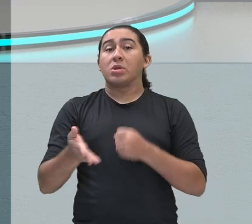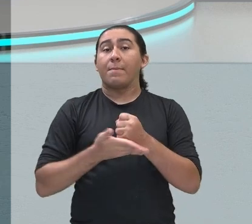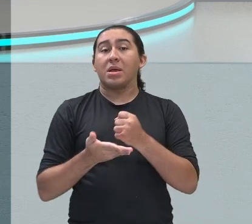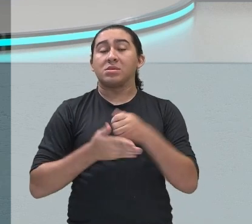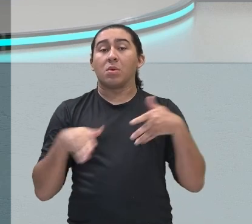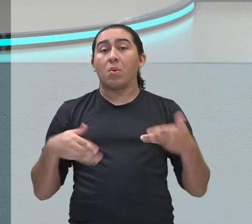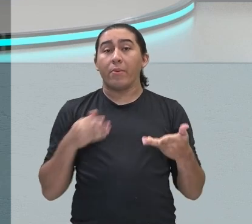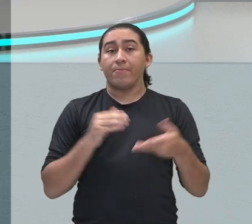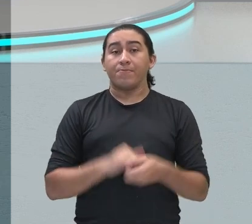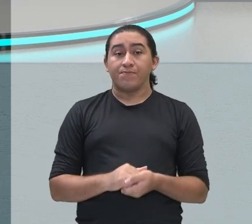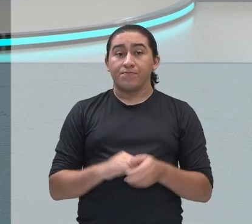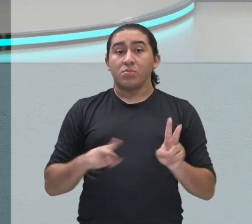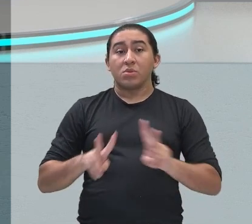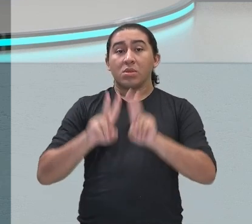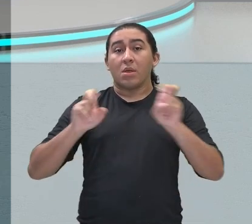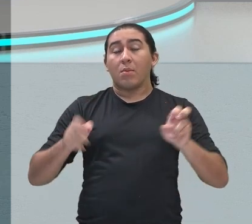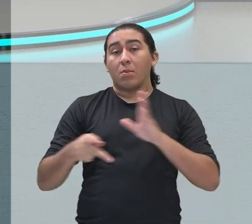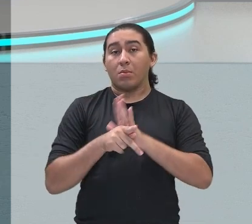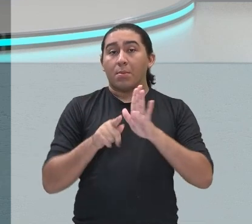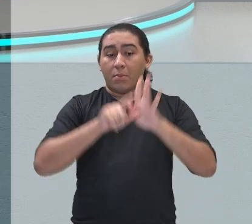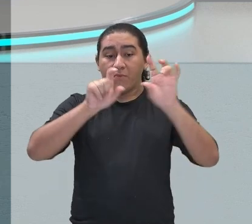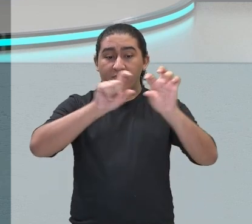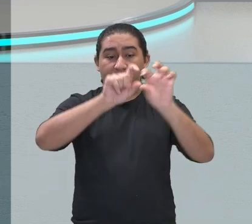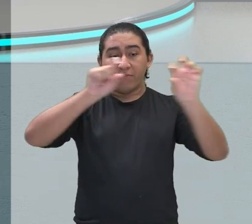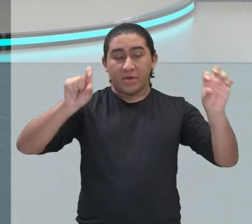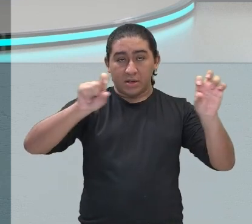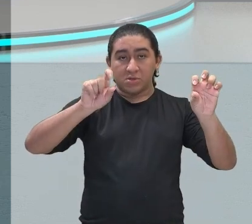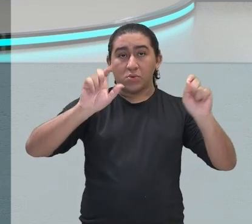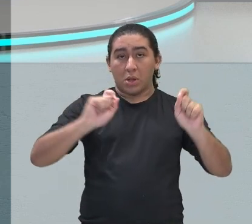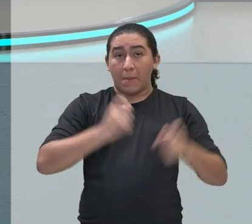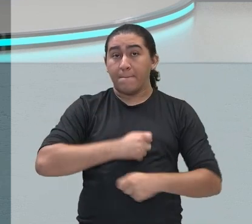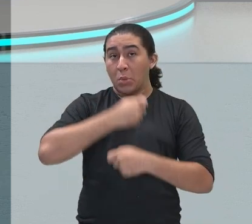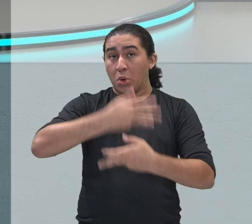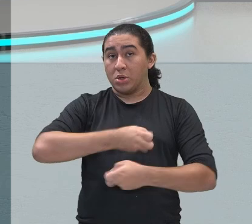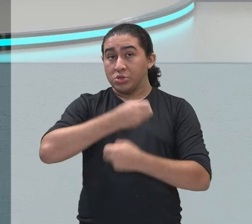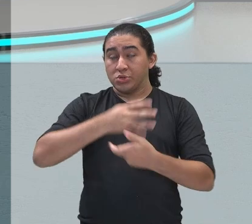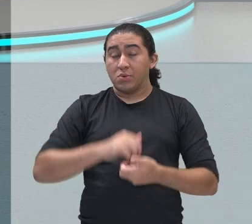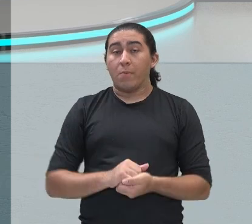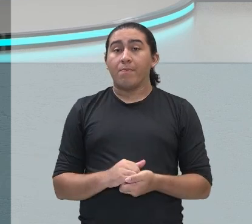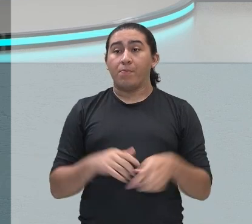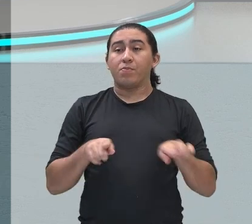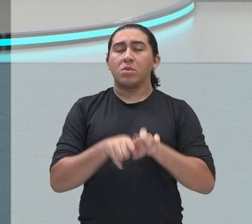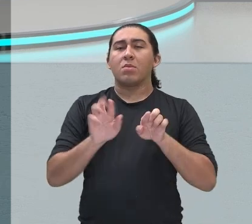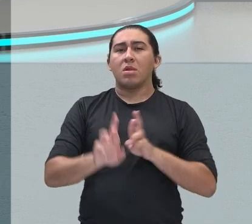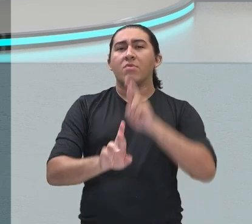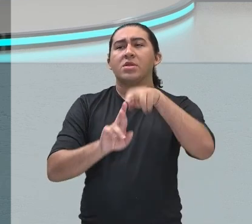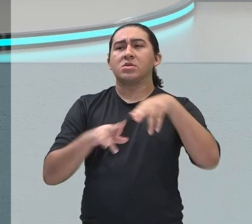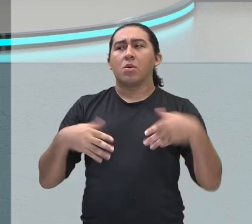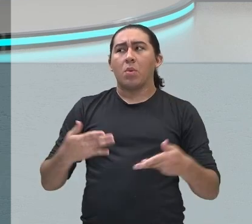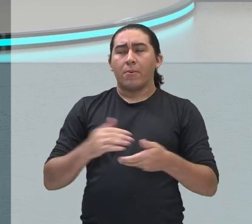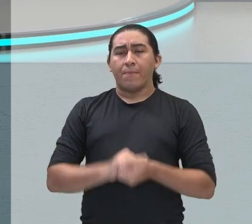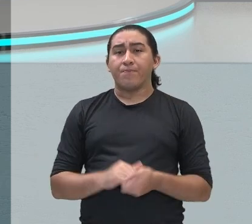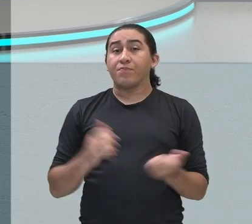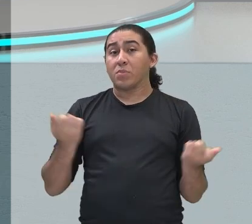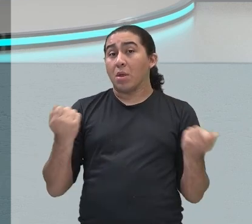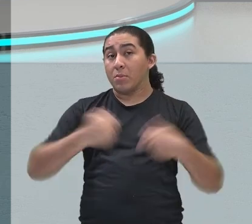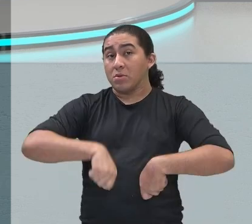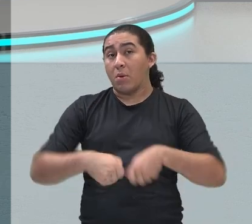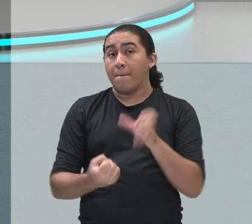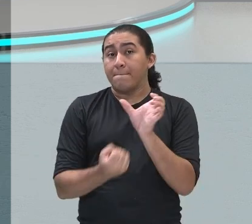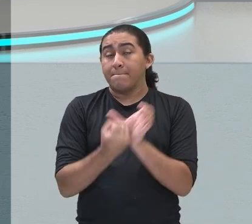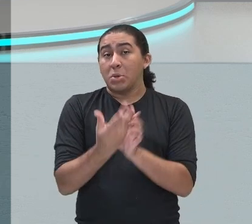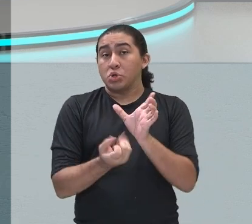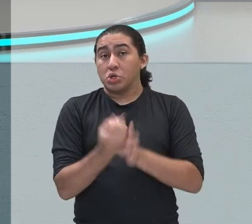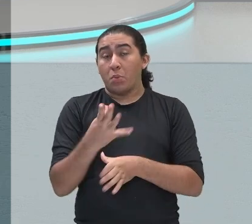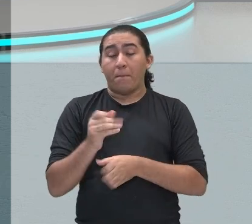na questão dos versos poéticos. Ele se baseava na produção de poemas